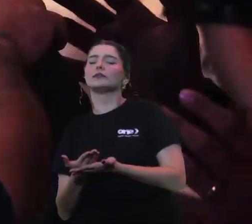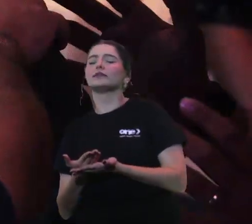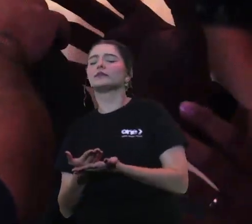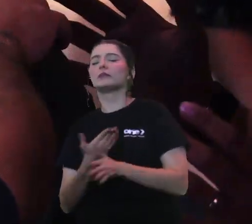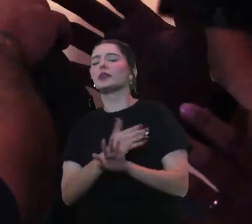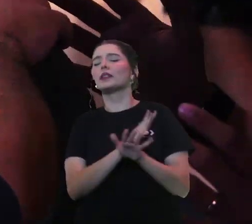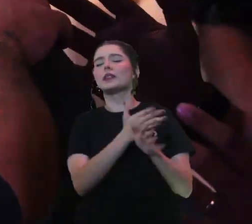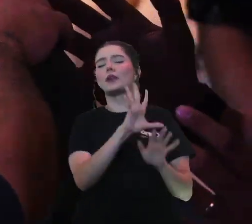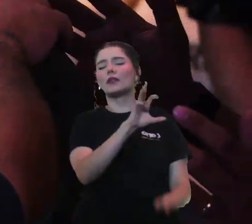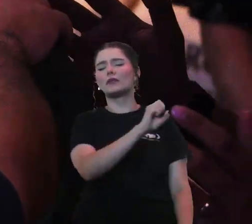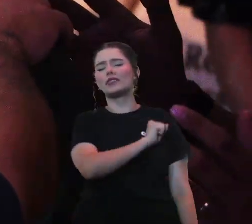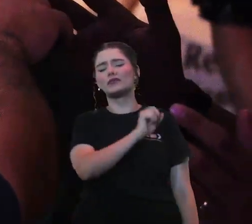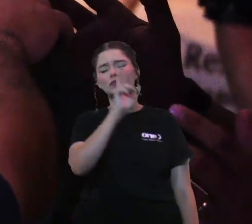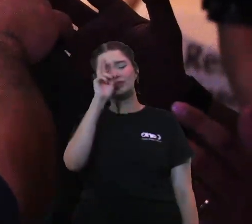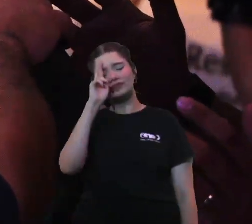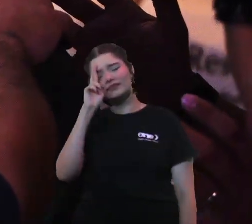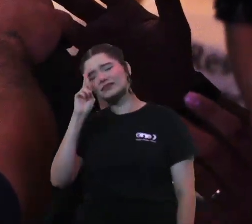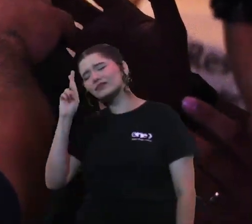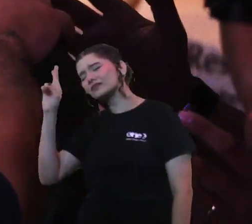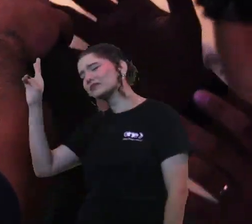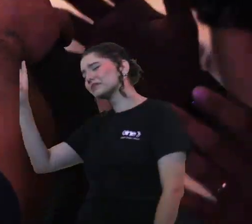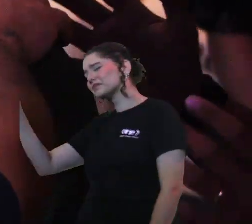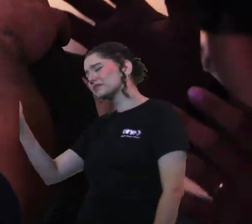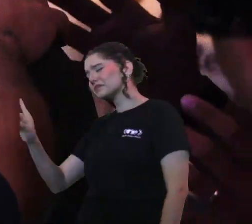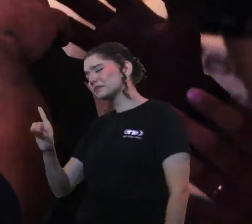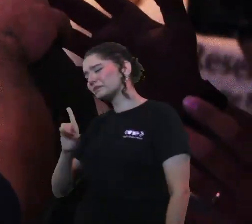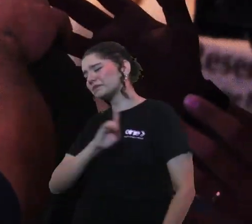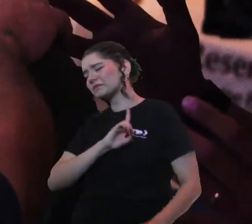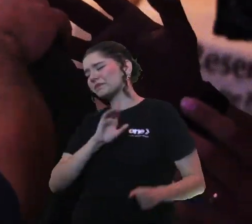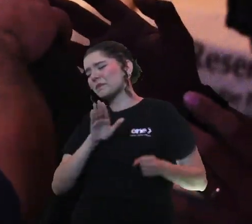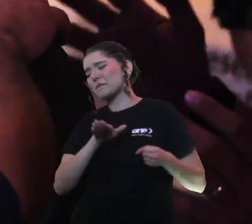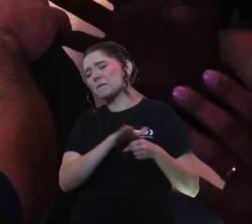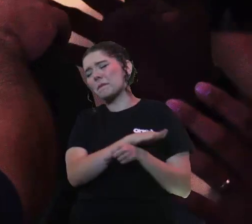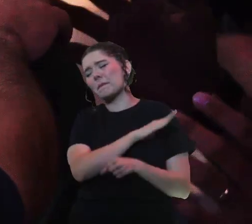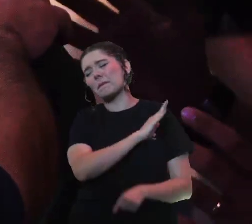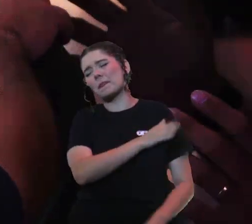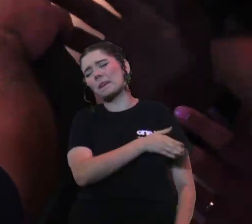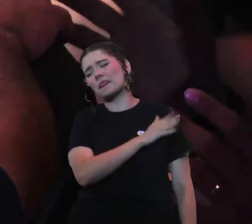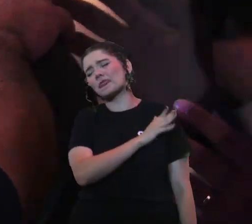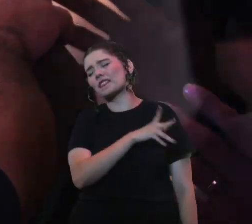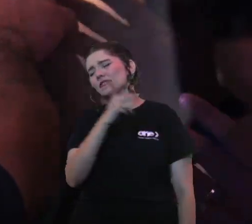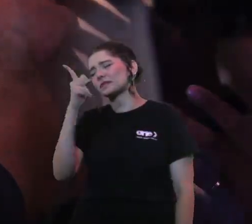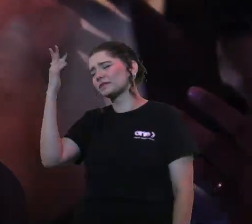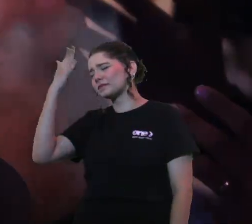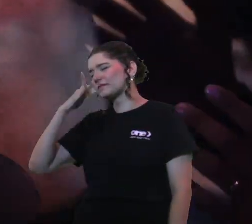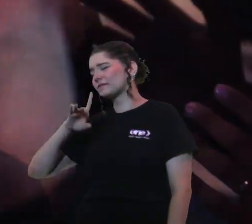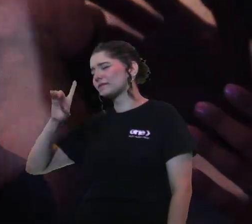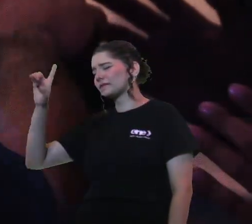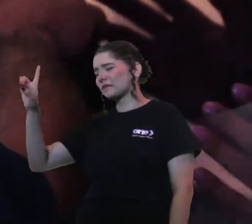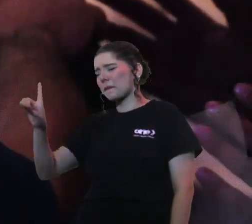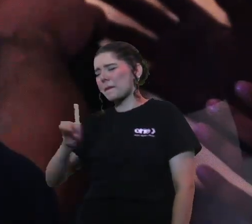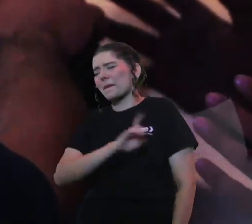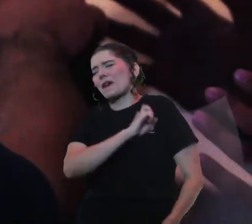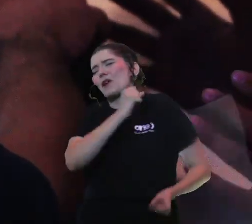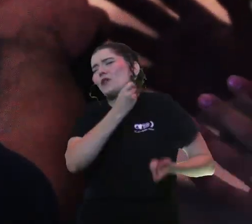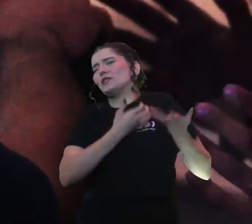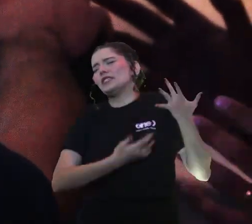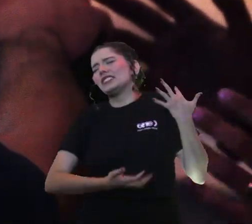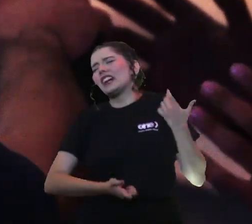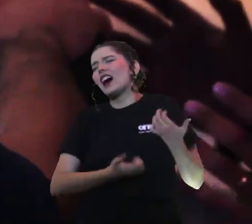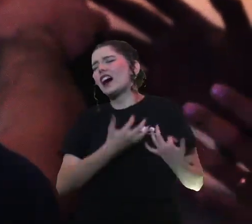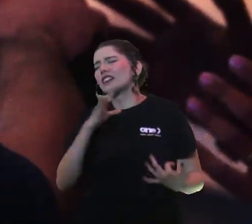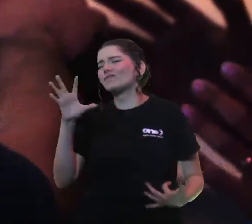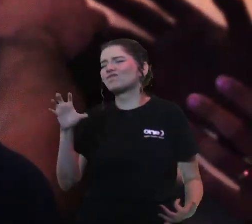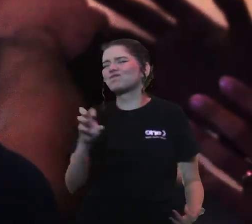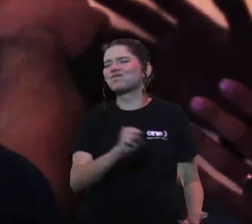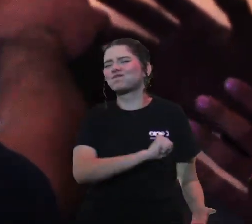pedir, Deus, enche agora os nossos corações com a tua presença, que possamos sair daqui, Deus, cada vez mais incendiados pelo Senhor, que o nosso amor pelo